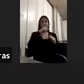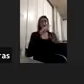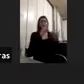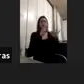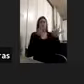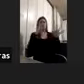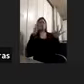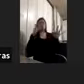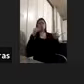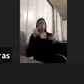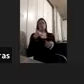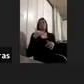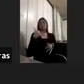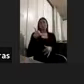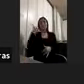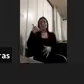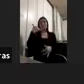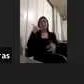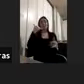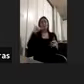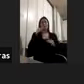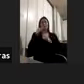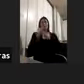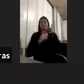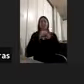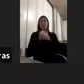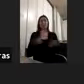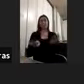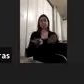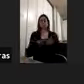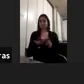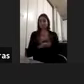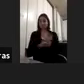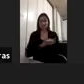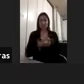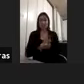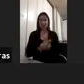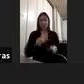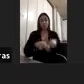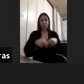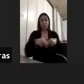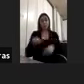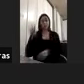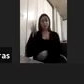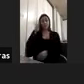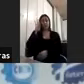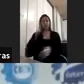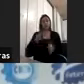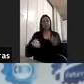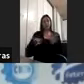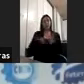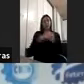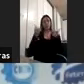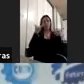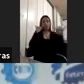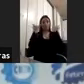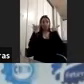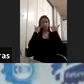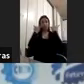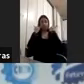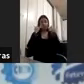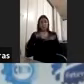internet. Aí na quarta-feira que a gente levou o baque, né? Meu marido teve exame de manhã. De qual turno que é o